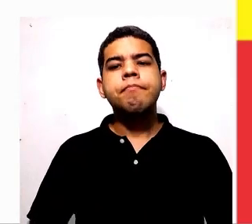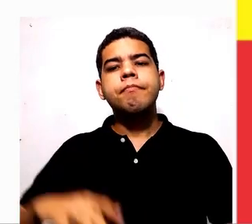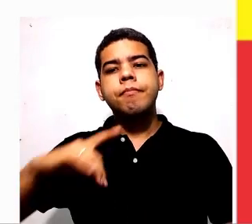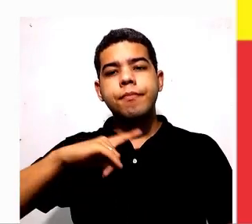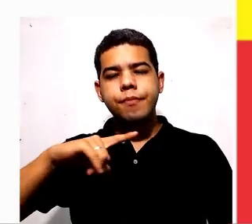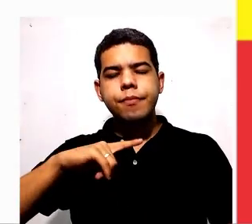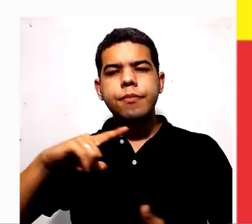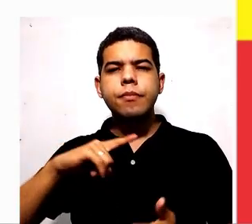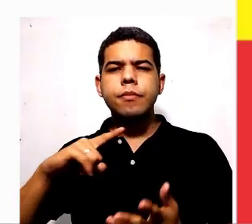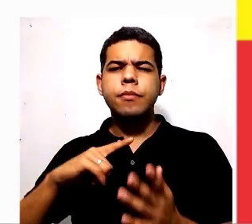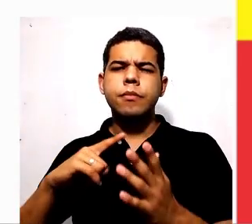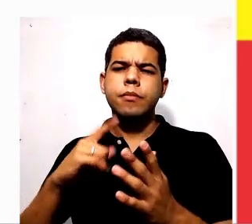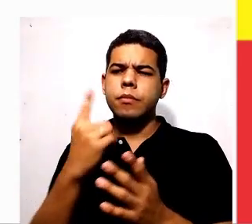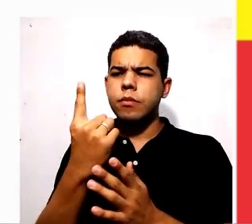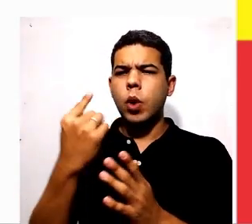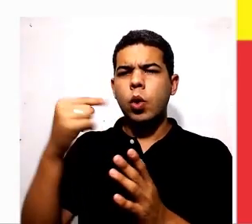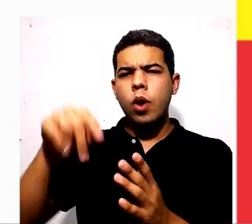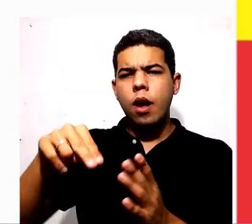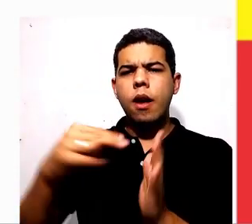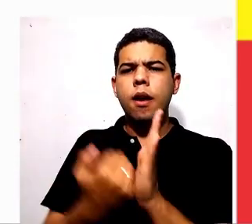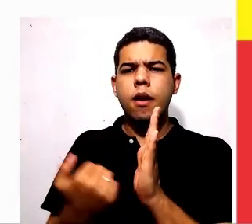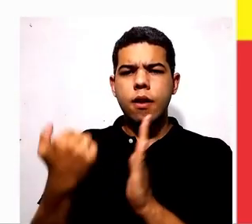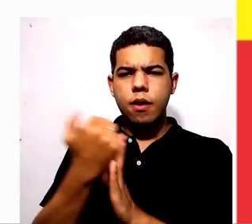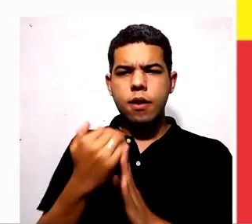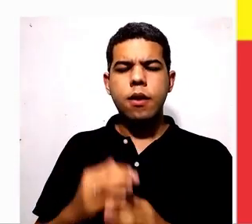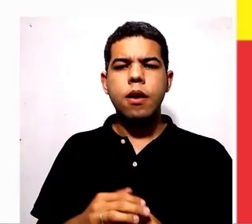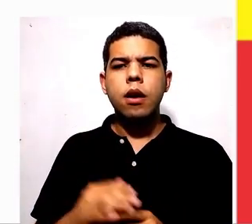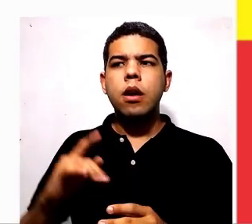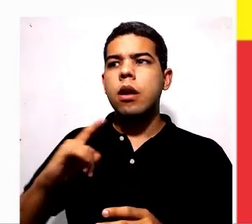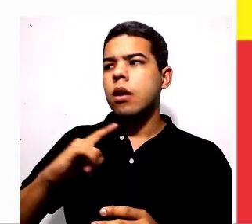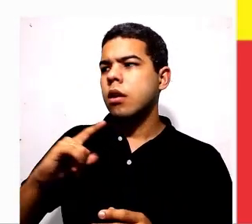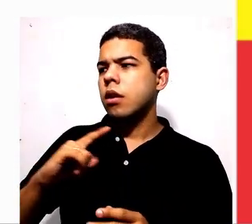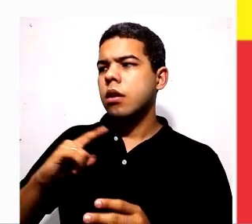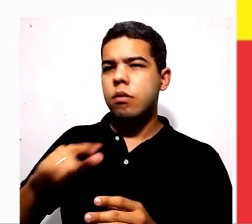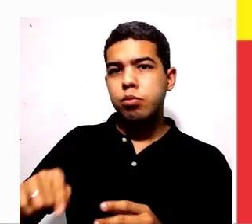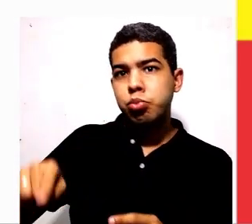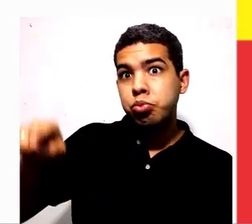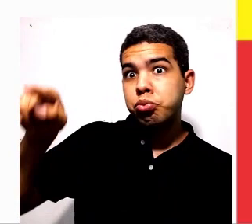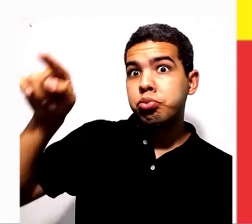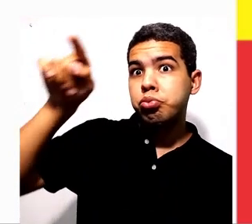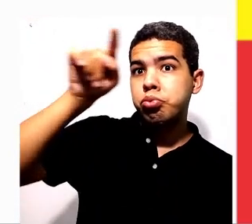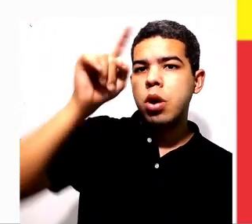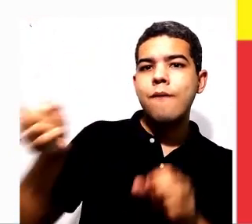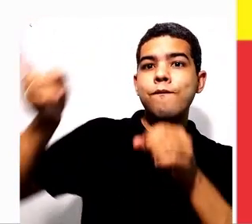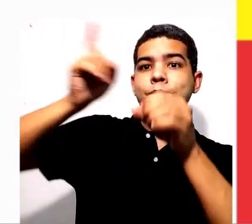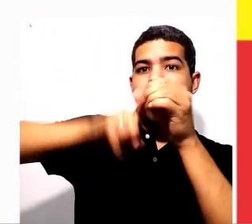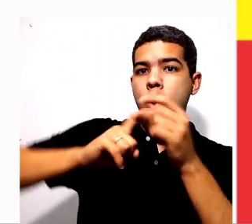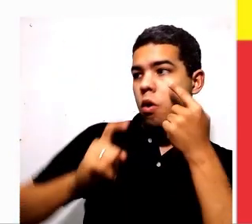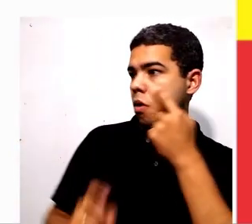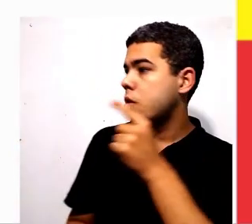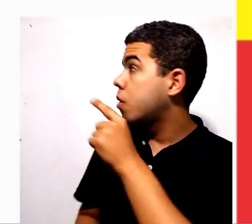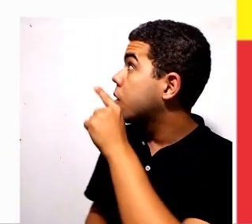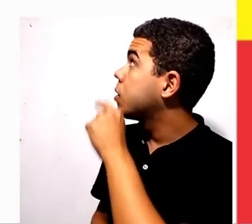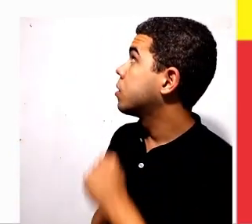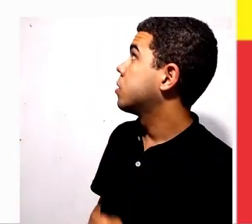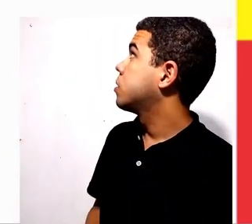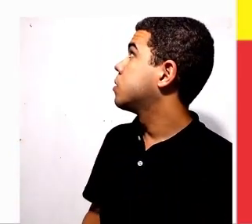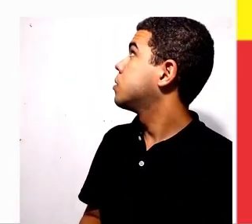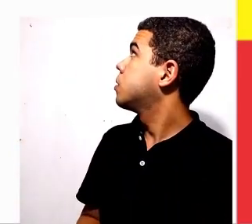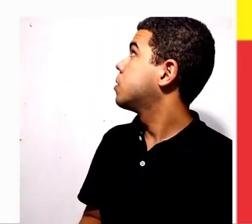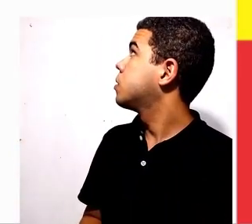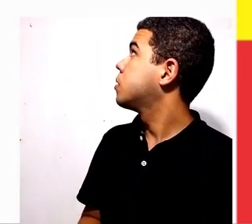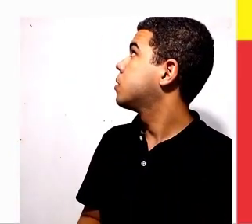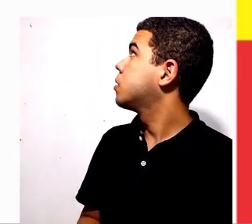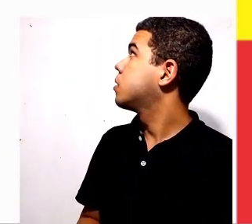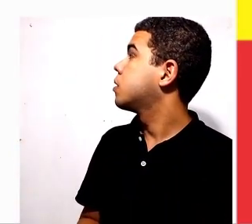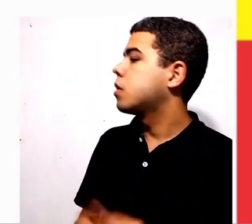vai adicionar 1 em n. Então, se for n igual a, vou para cima. Veja a sequência aí, ó. N, somar mais 1,